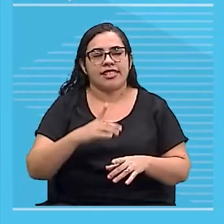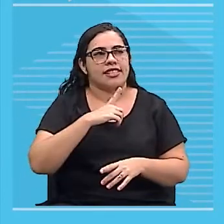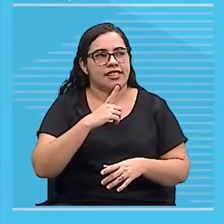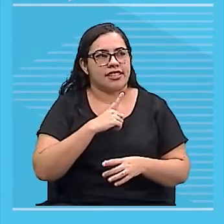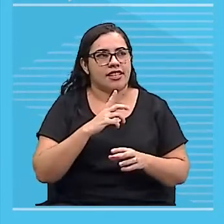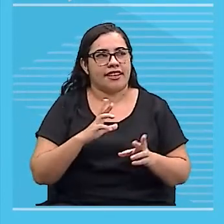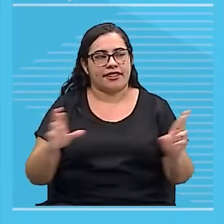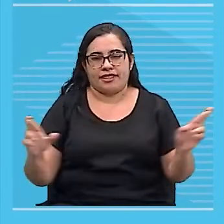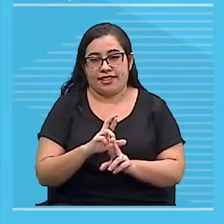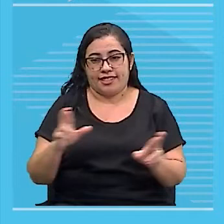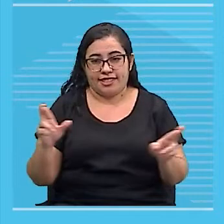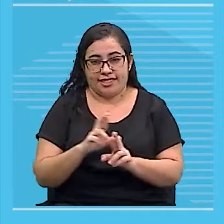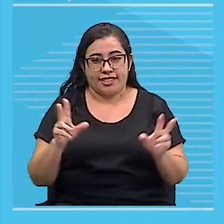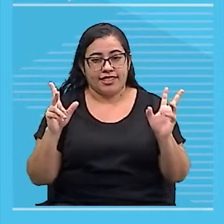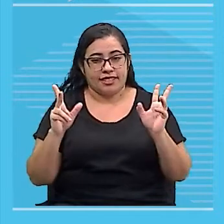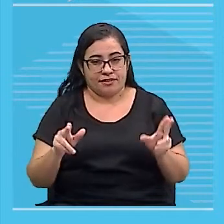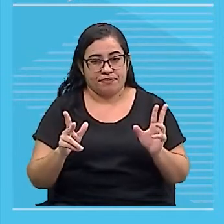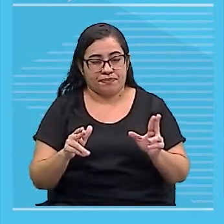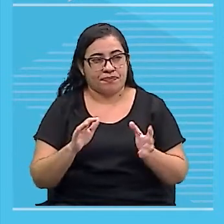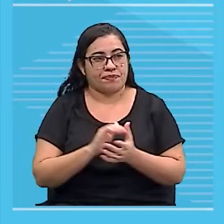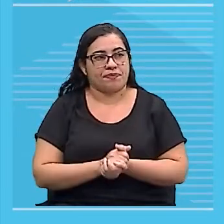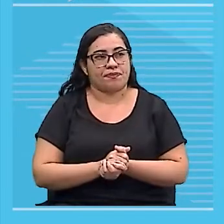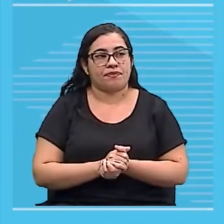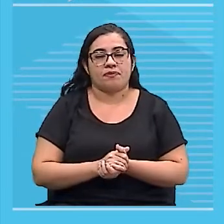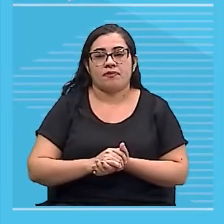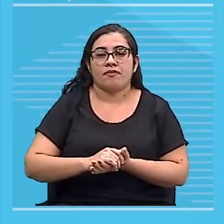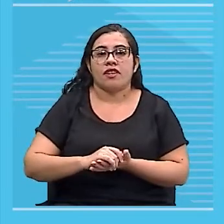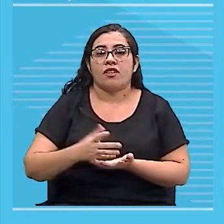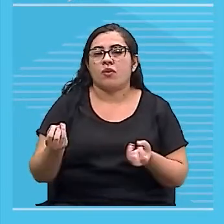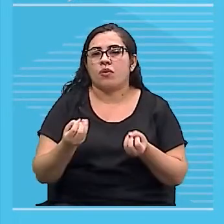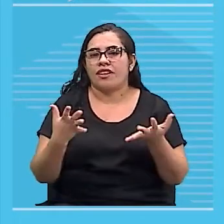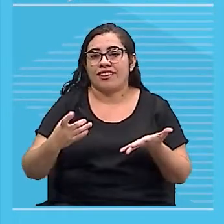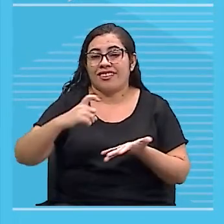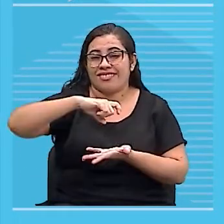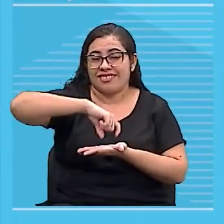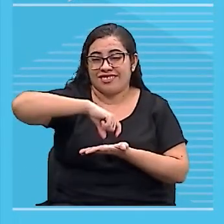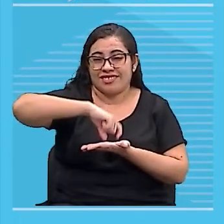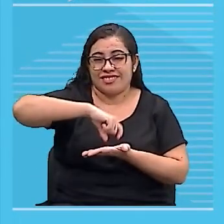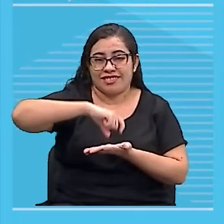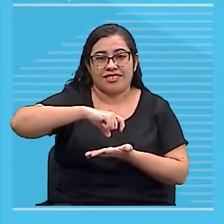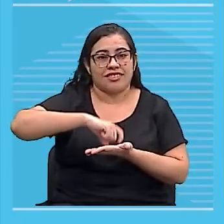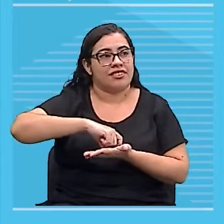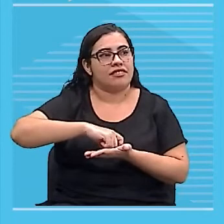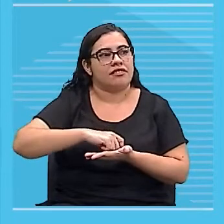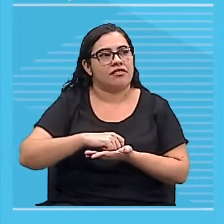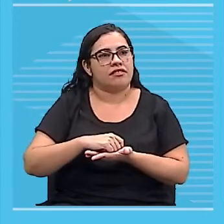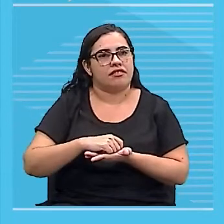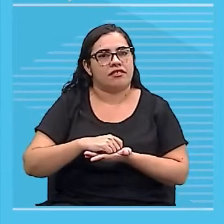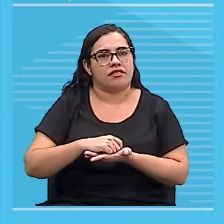mesmas associações. Lá nos resistores, eu tinha associação em série. Aqui eu também